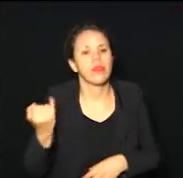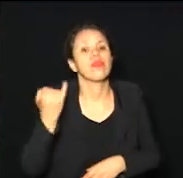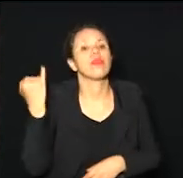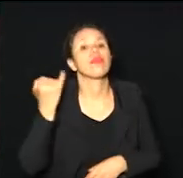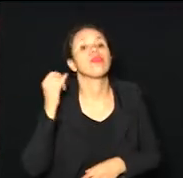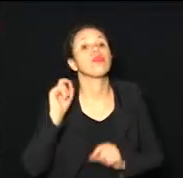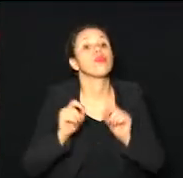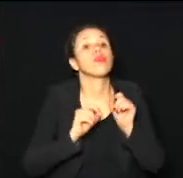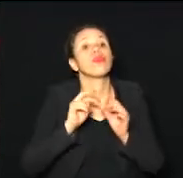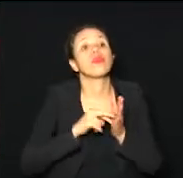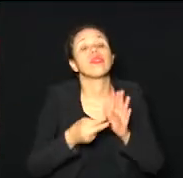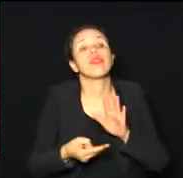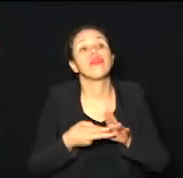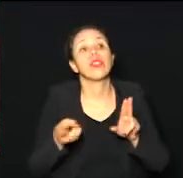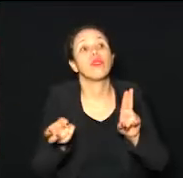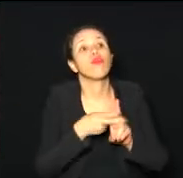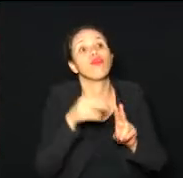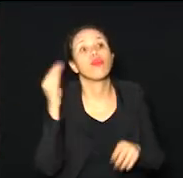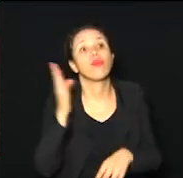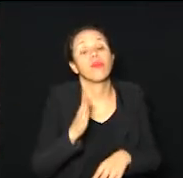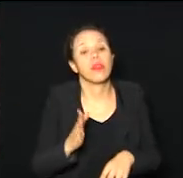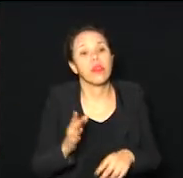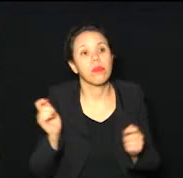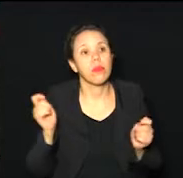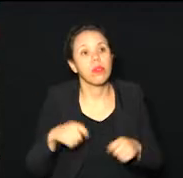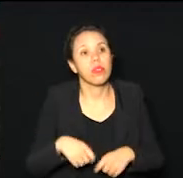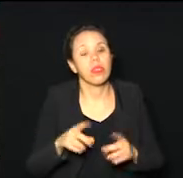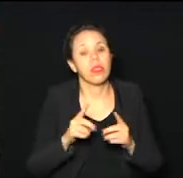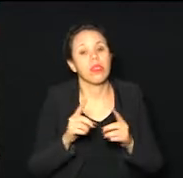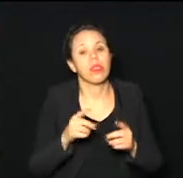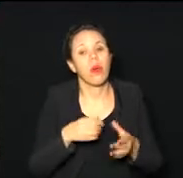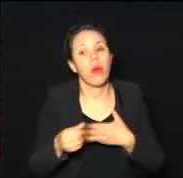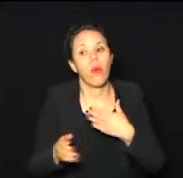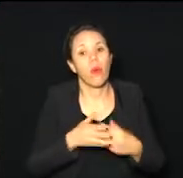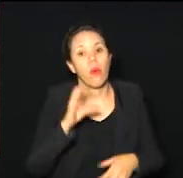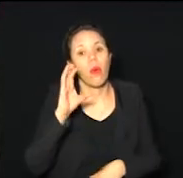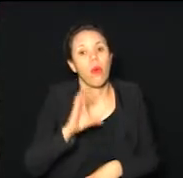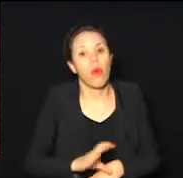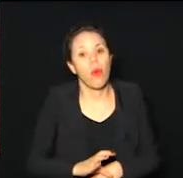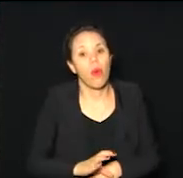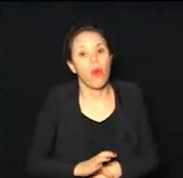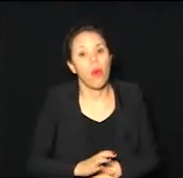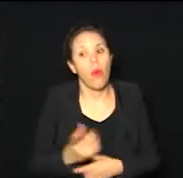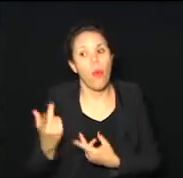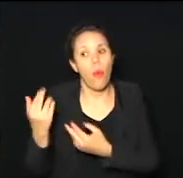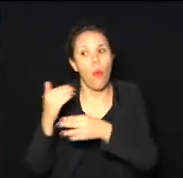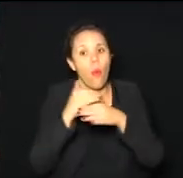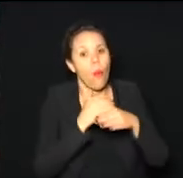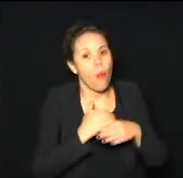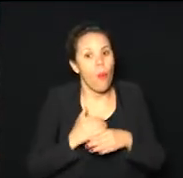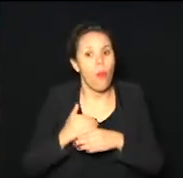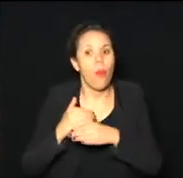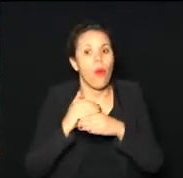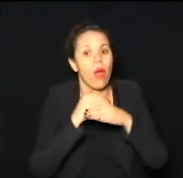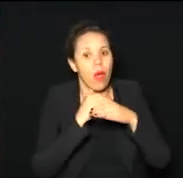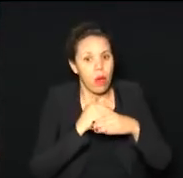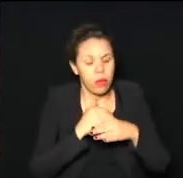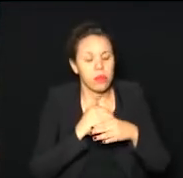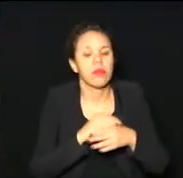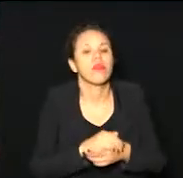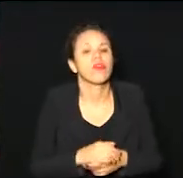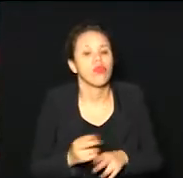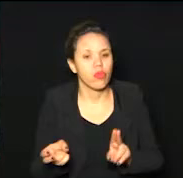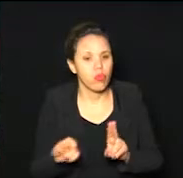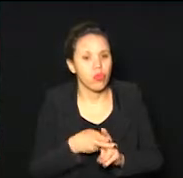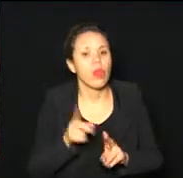do que é o SUS para o Brasil, de poder atender a qualquer cidadão de maneira igual. O SUS